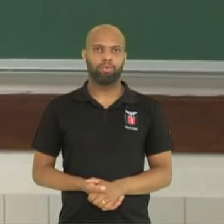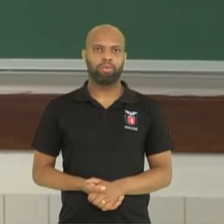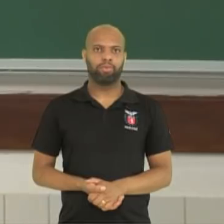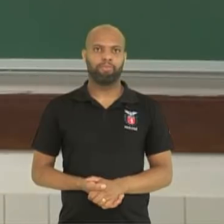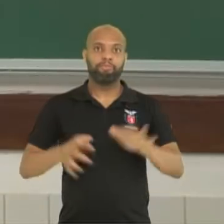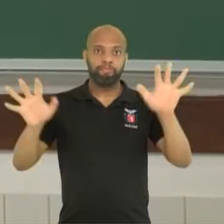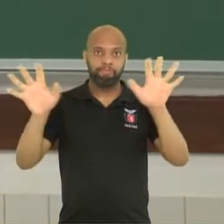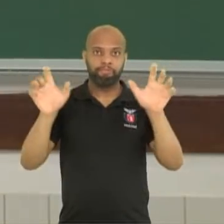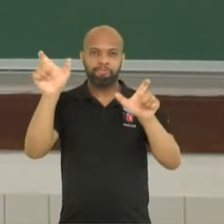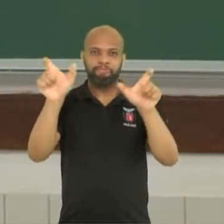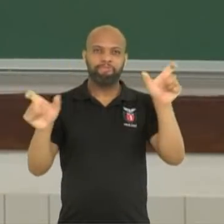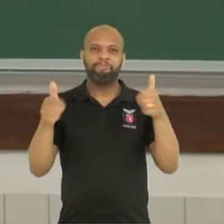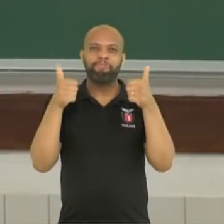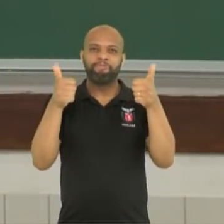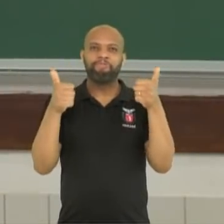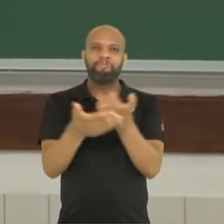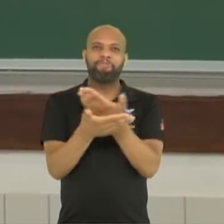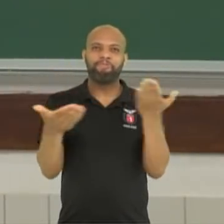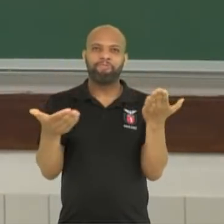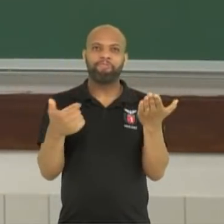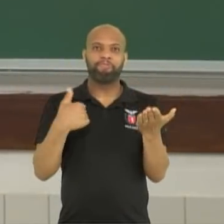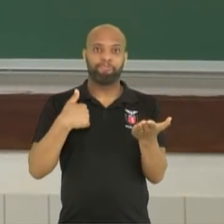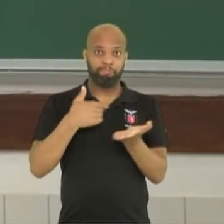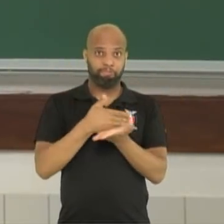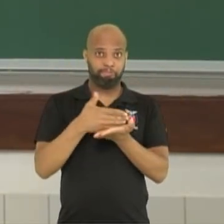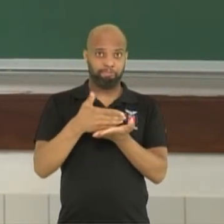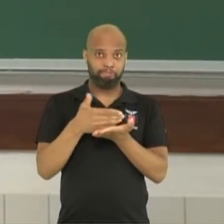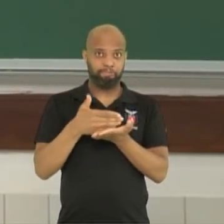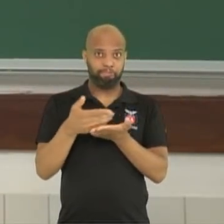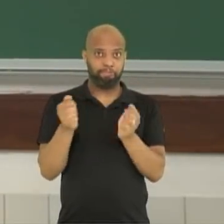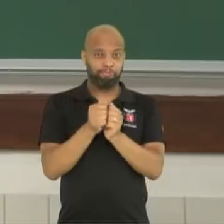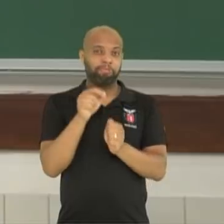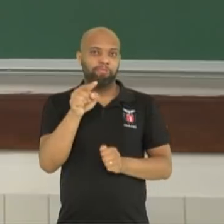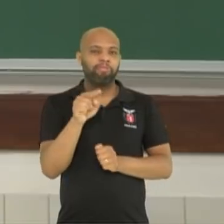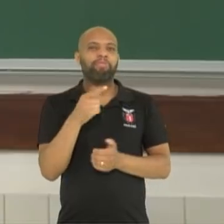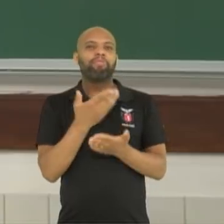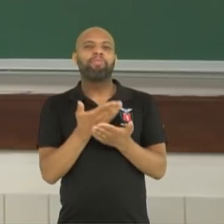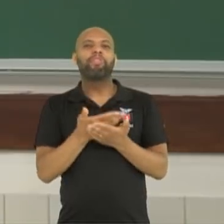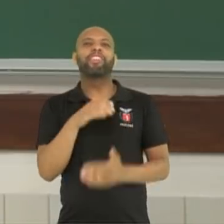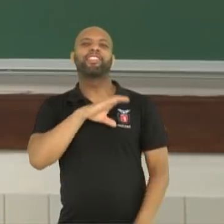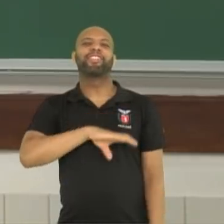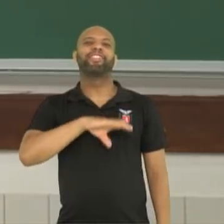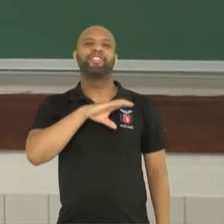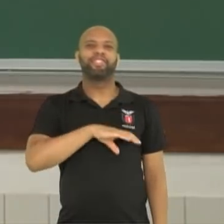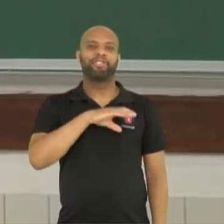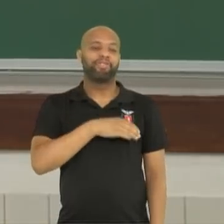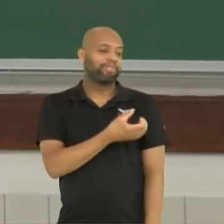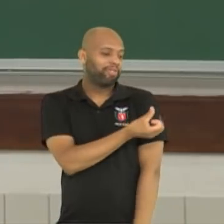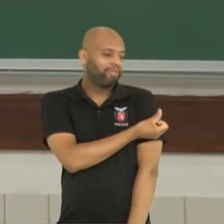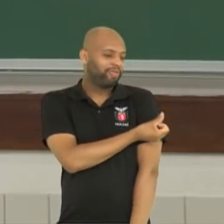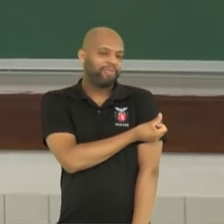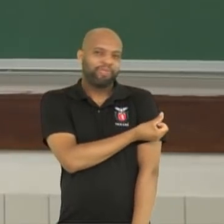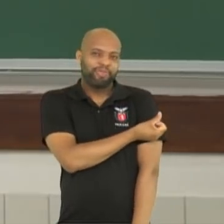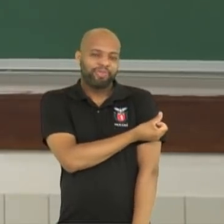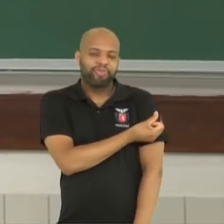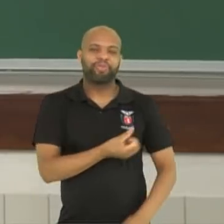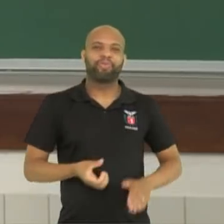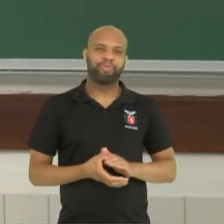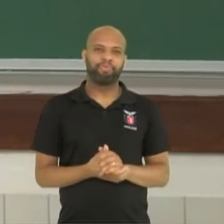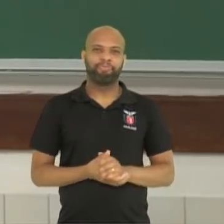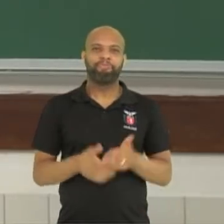E a galerinha, beleza com vocês? Estamos iniciando mais uma aula de língua portuguesa para o 6º